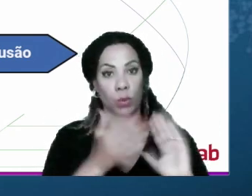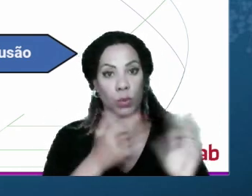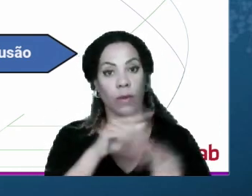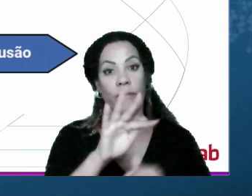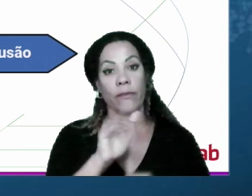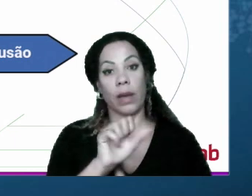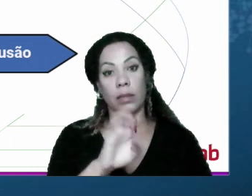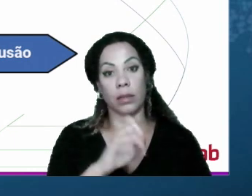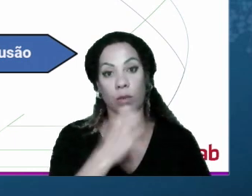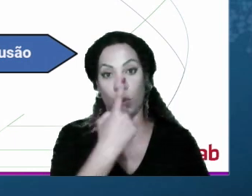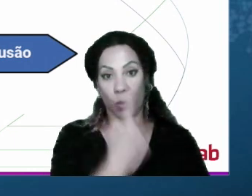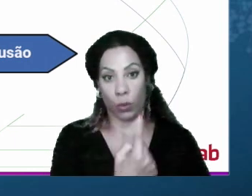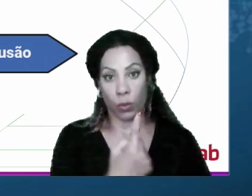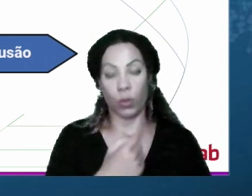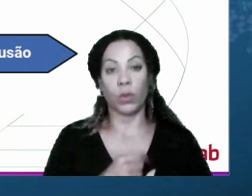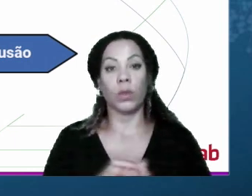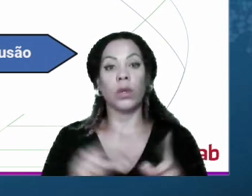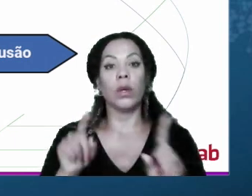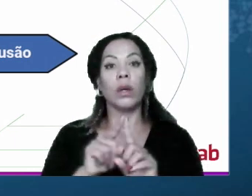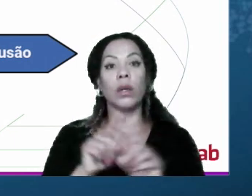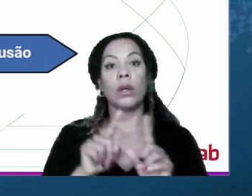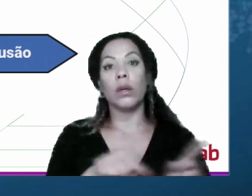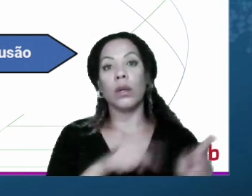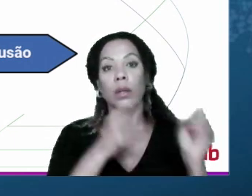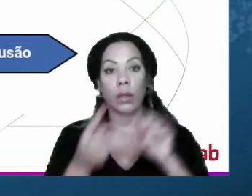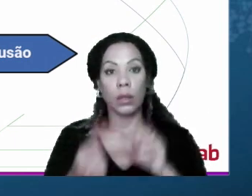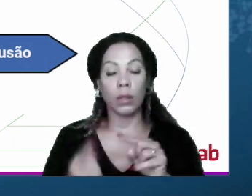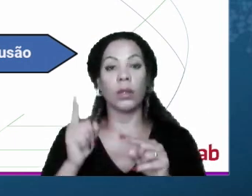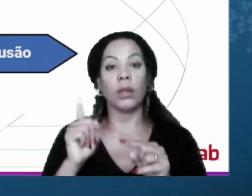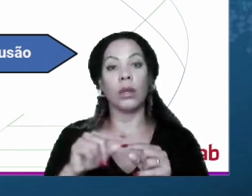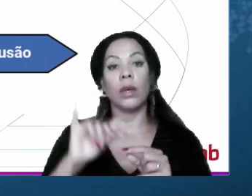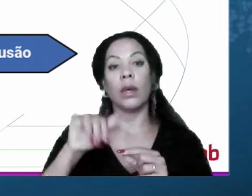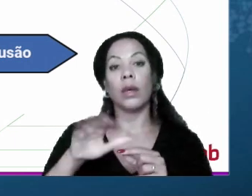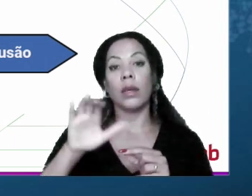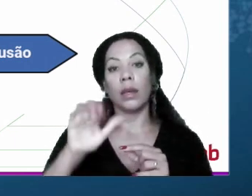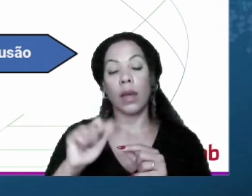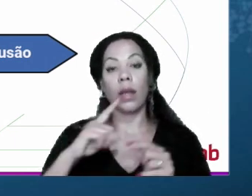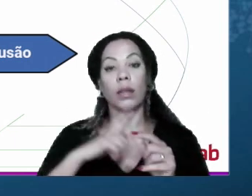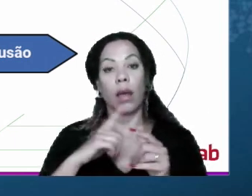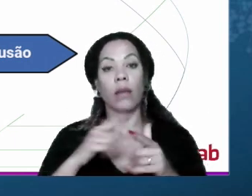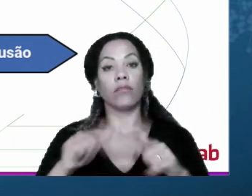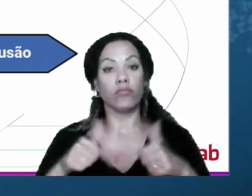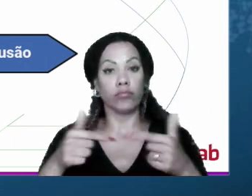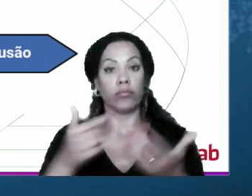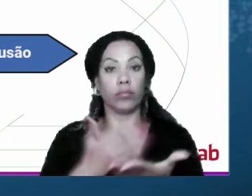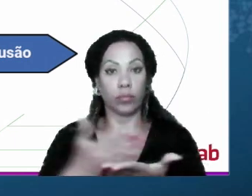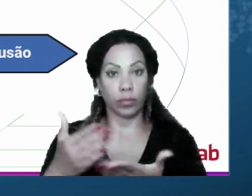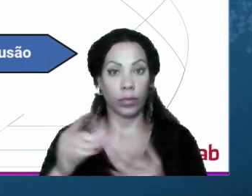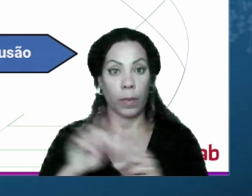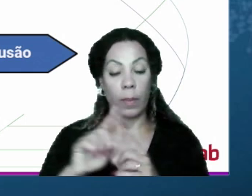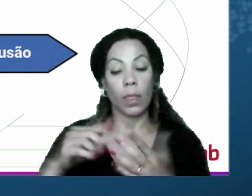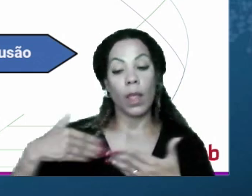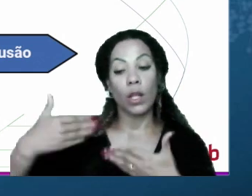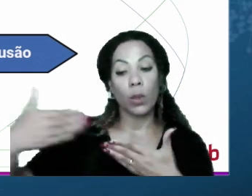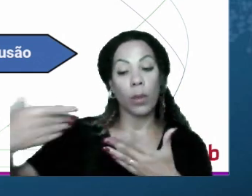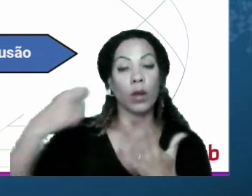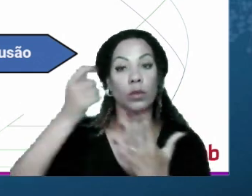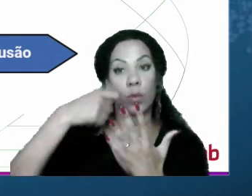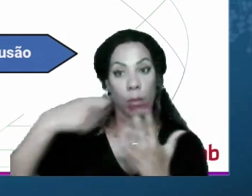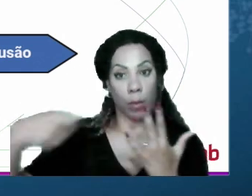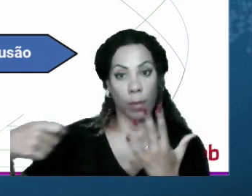1, e no INCA com essa iniciativa. E nos próximos meses